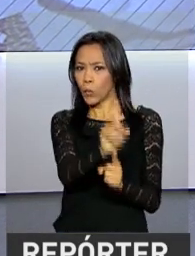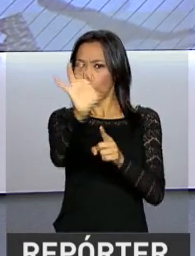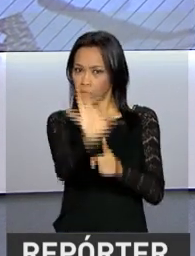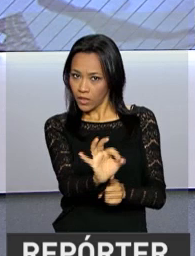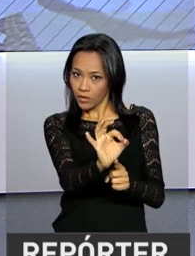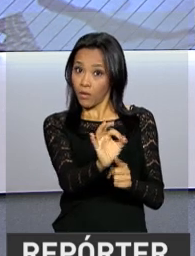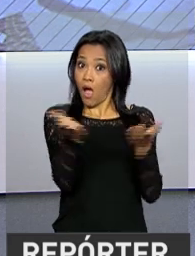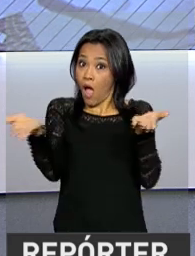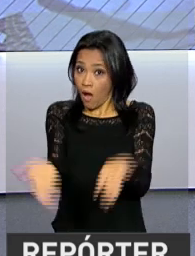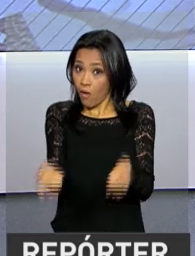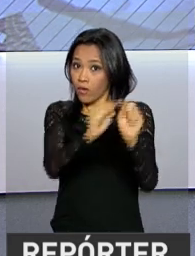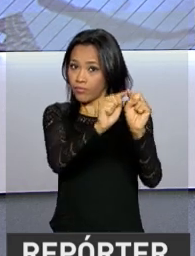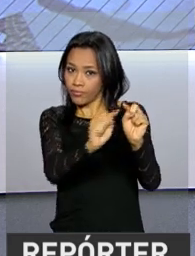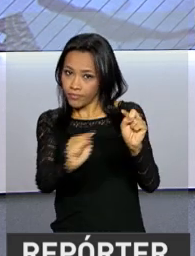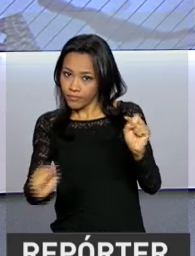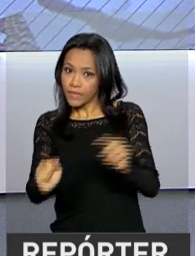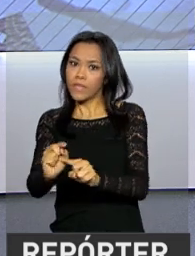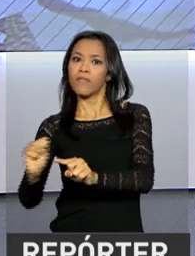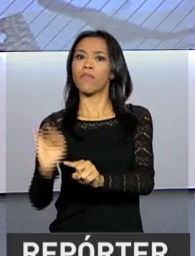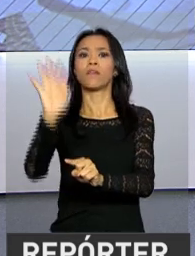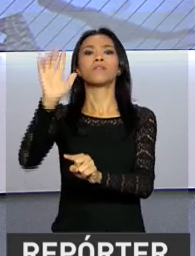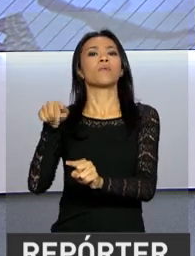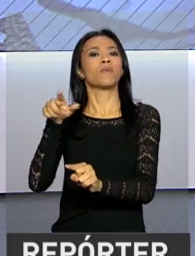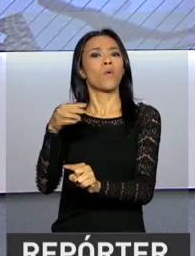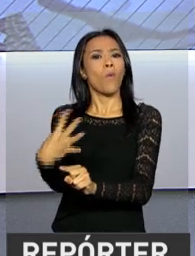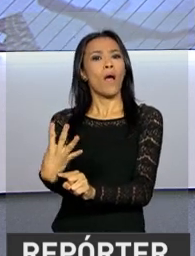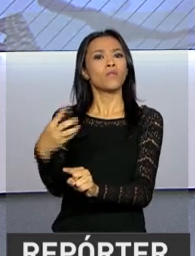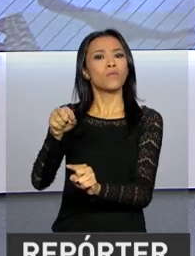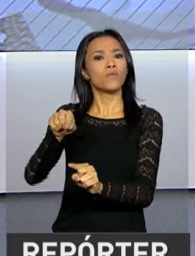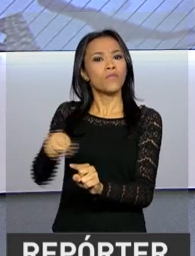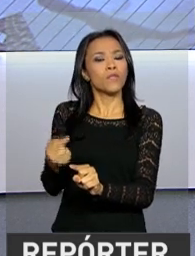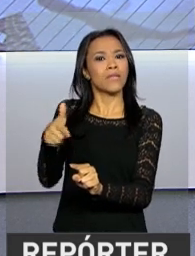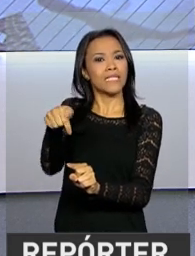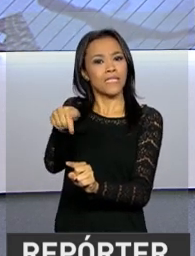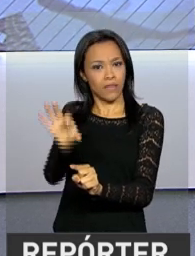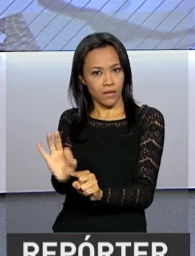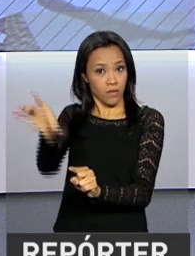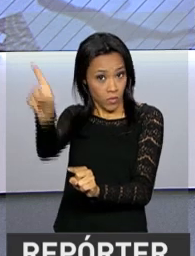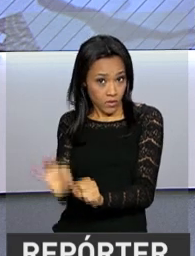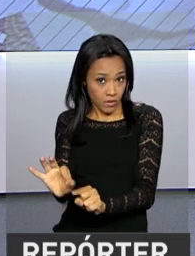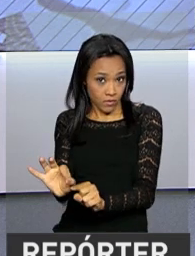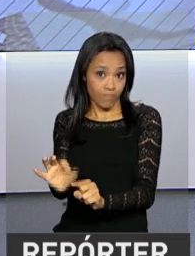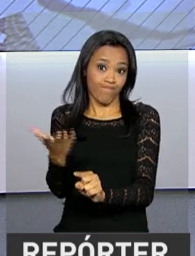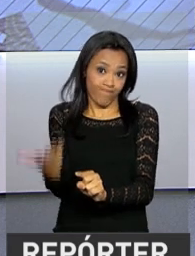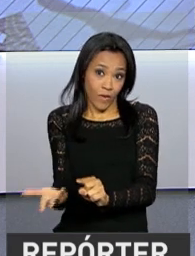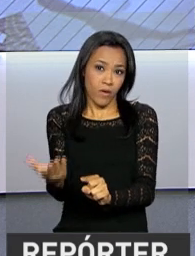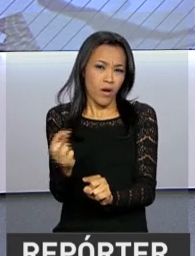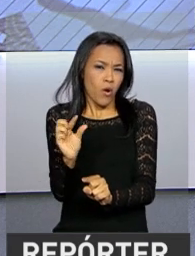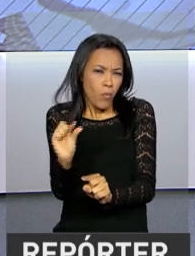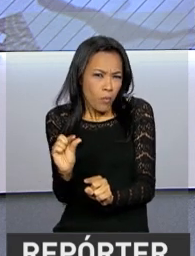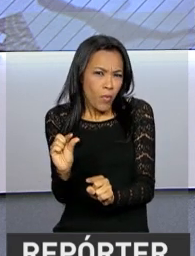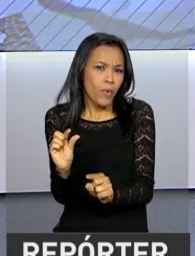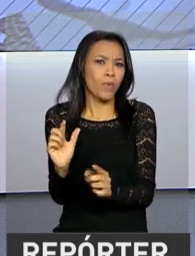por. agora a estimativa é que a inflação fique em 4,70 por. um pouco